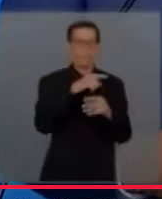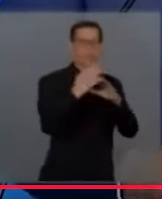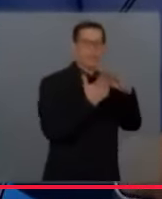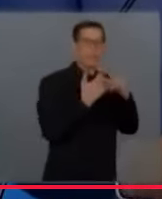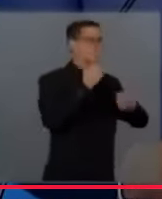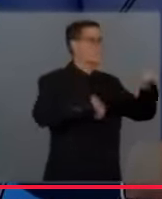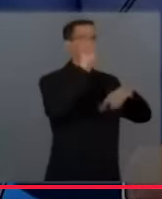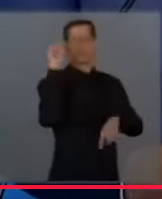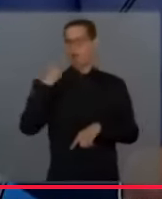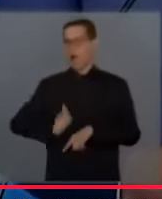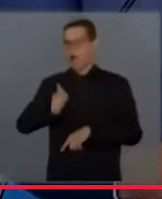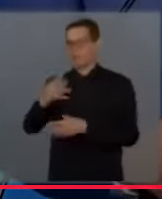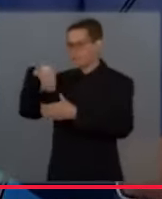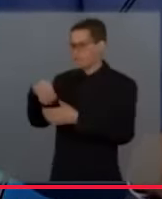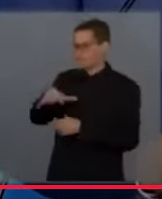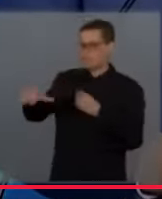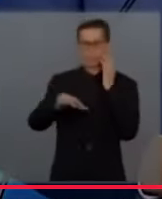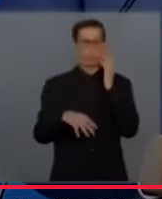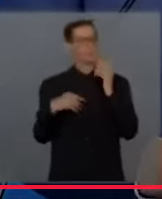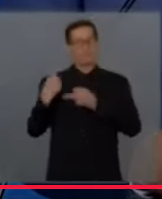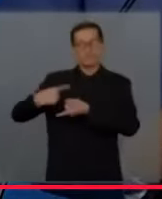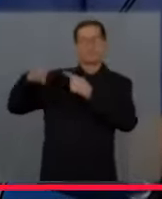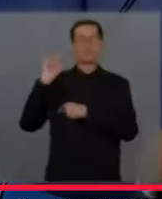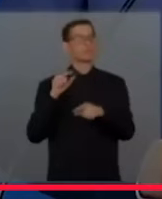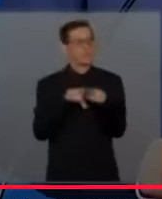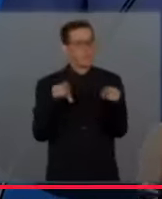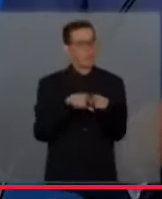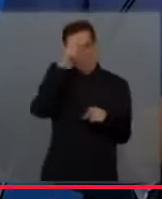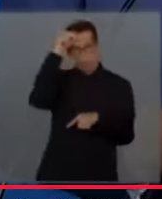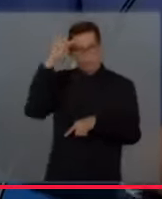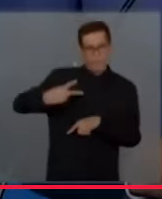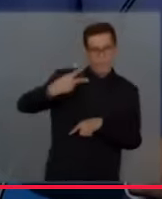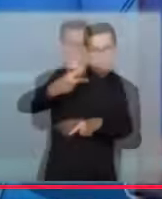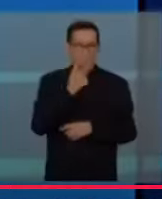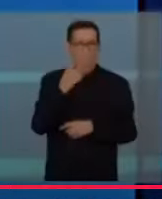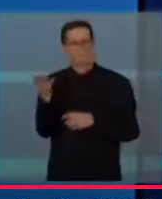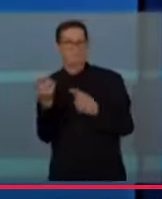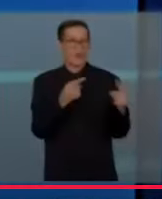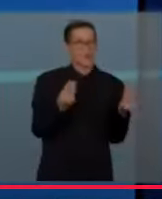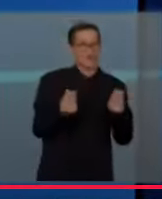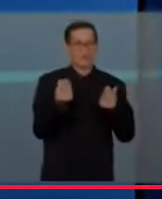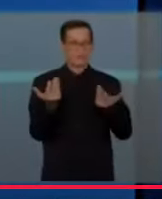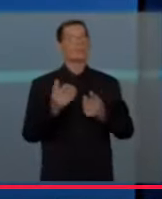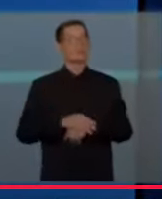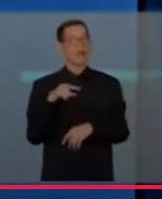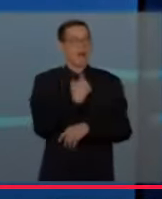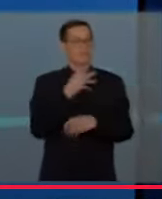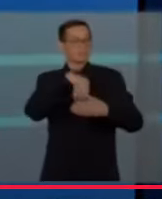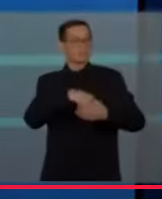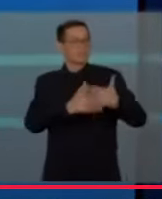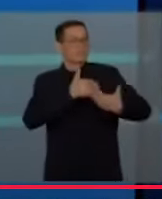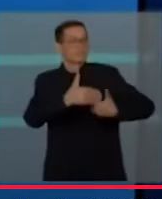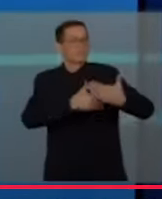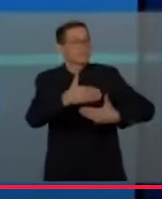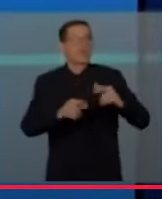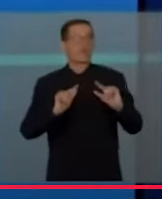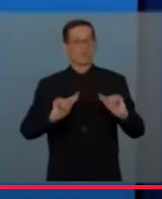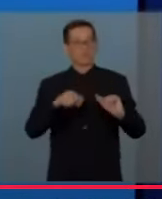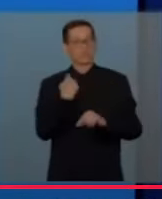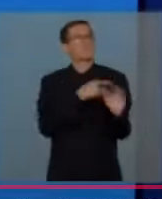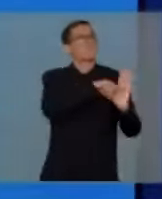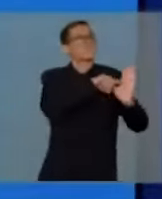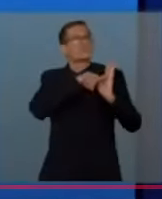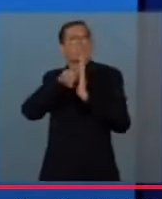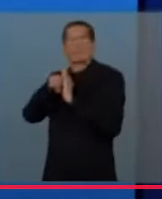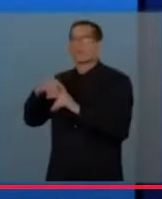sucesso na minha vida como parlamentar sucesso na minha vida como vice-prefeito e agora como Prefeito os resultados estão aí nós temos algo fundamental nesse processo Porque nós pesquisamos as grandes cidades do mundo que melhoraram os